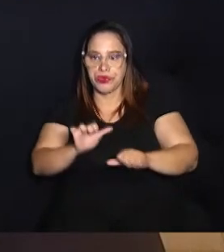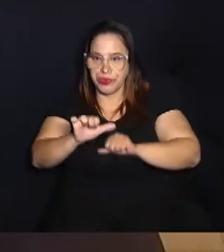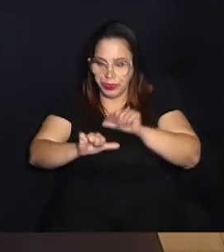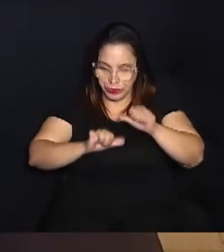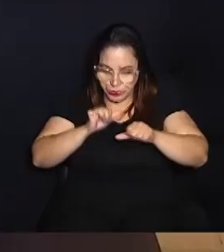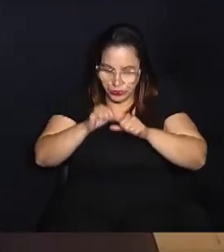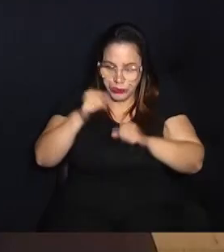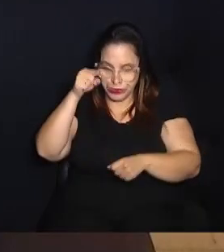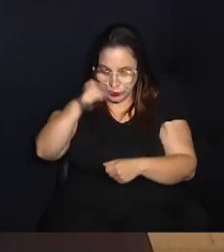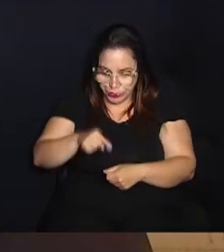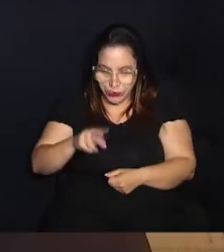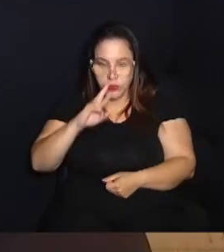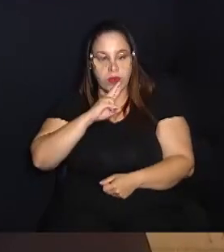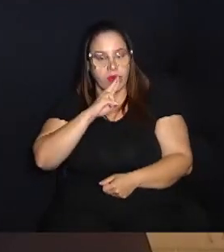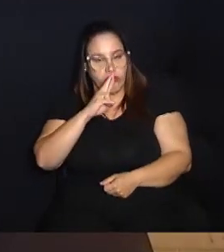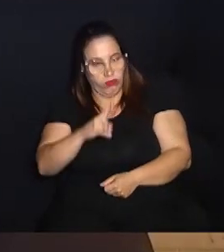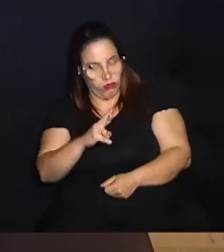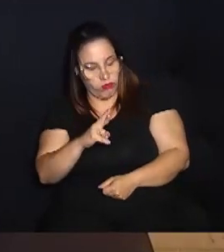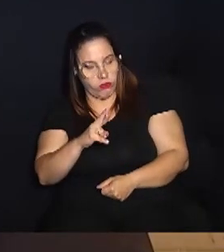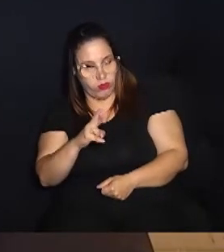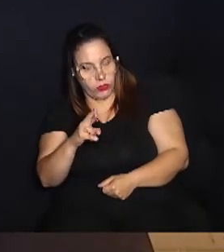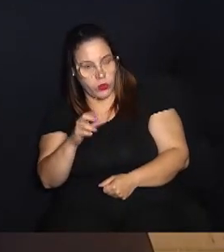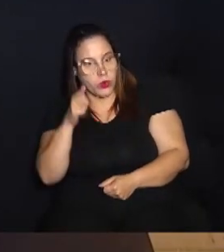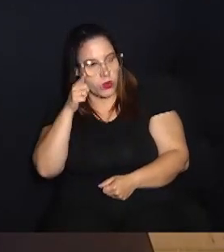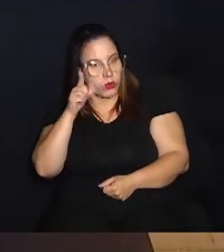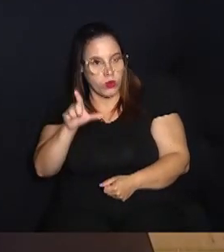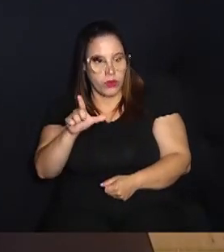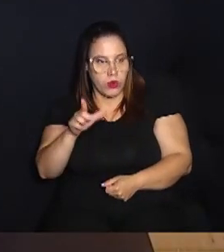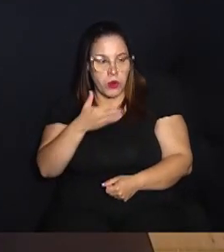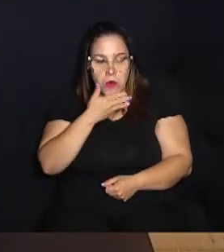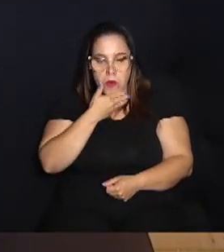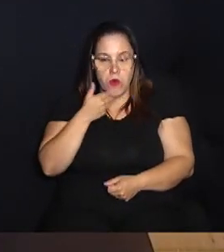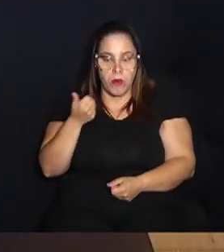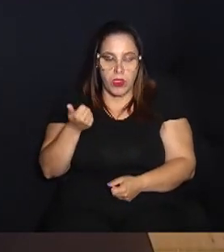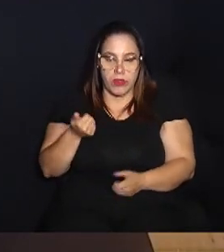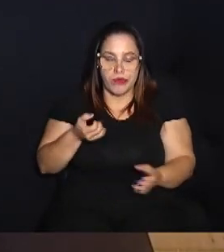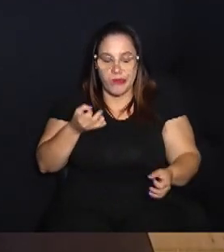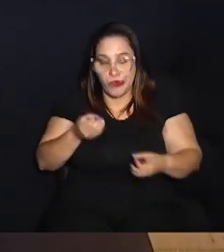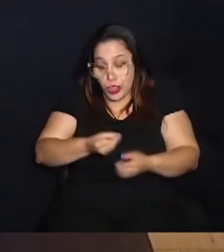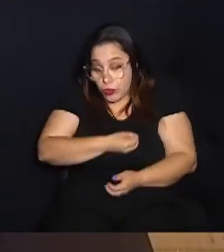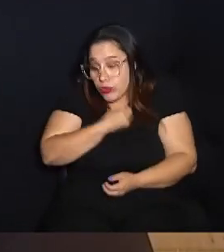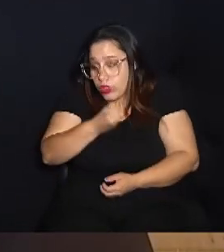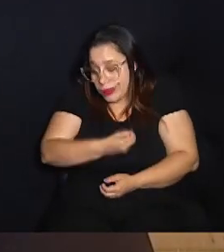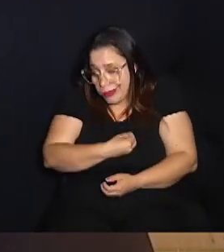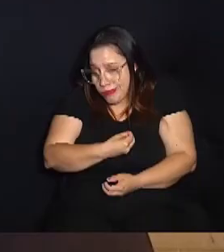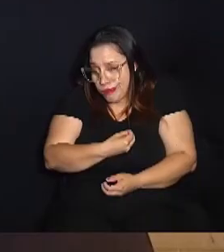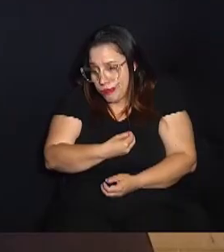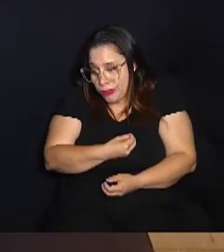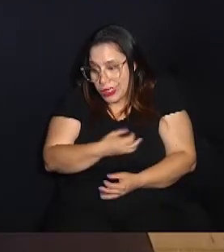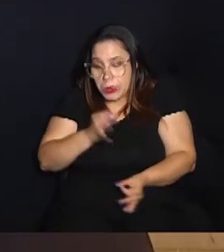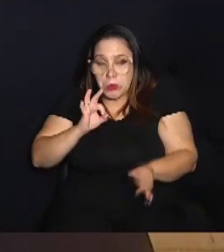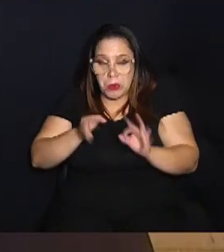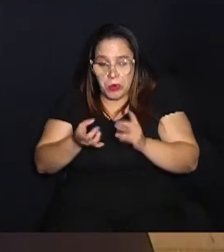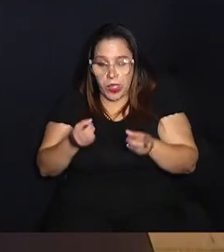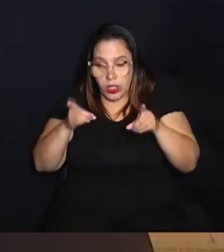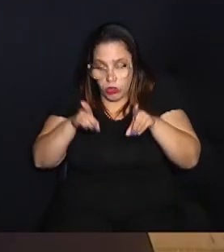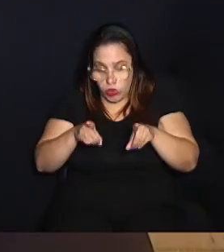transformação daquelas realidades, consegue-se melhores condições de vida, condições mais